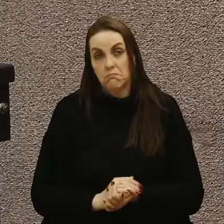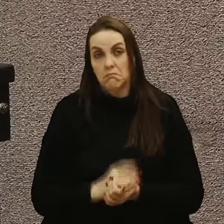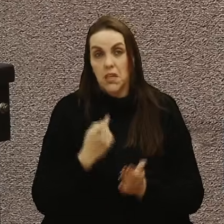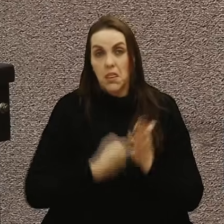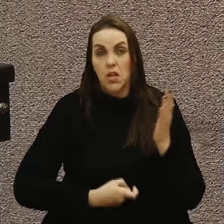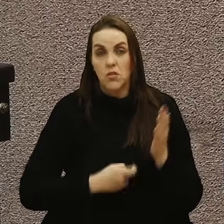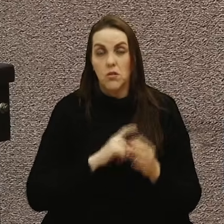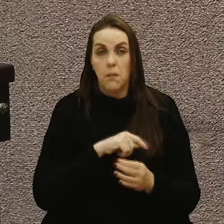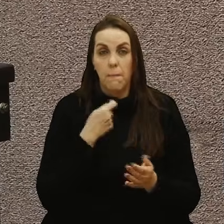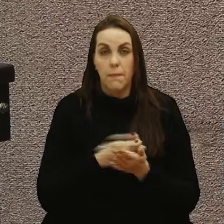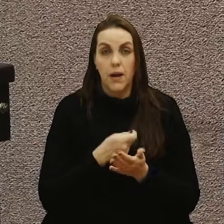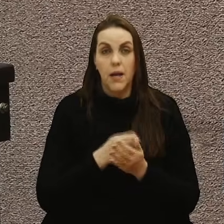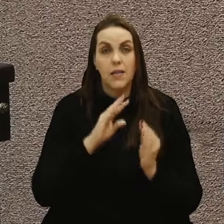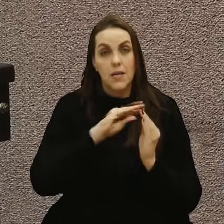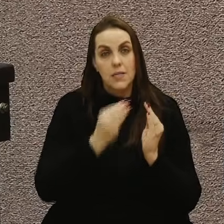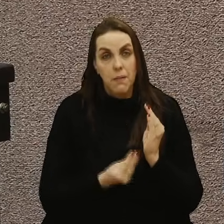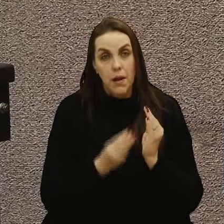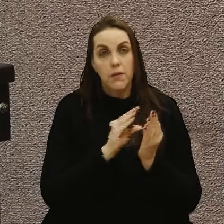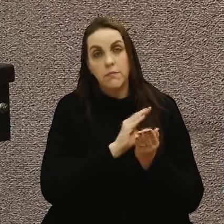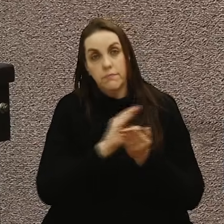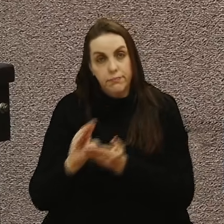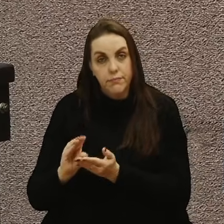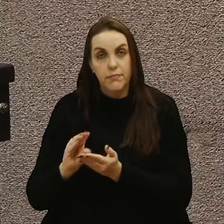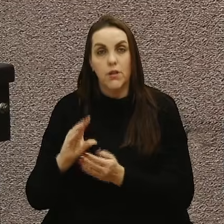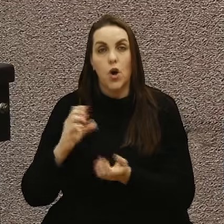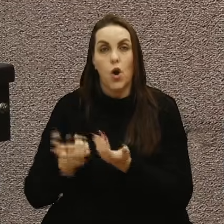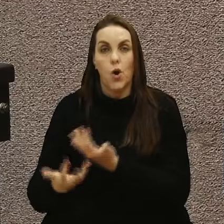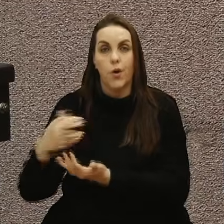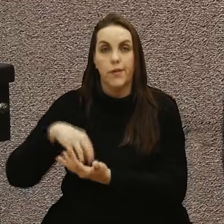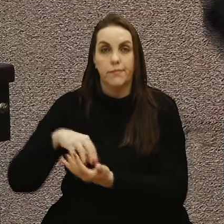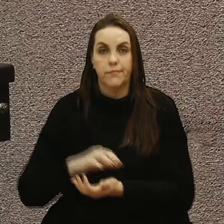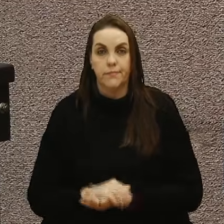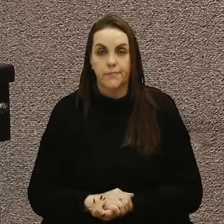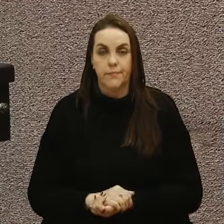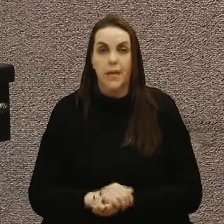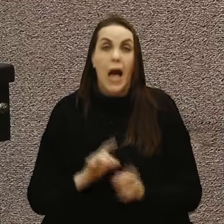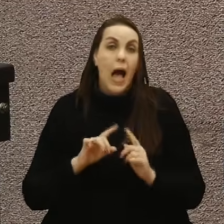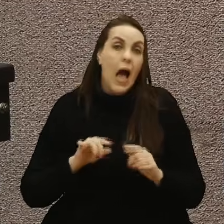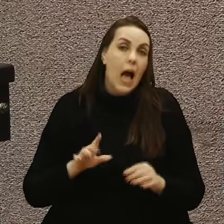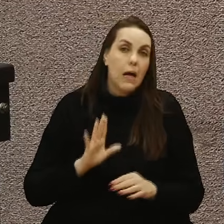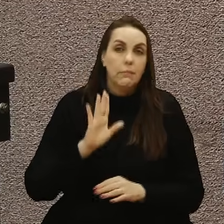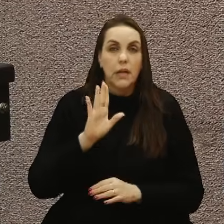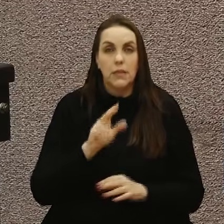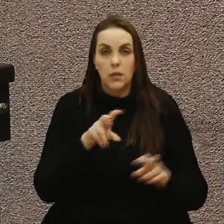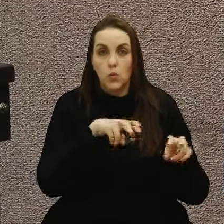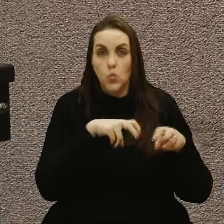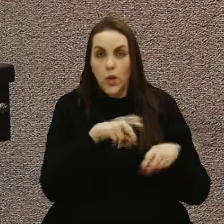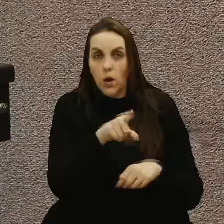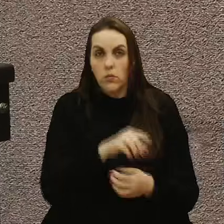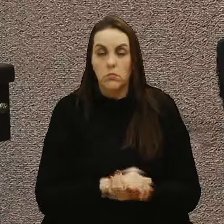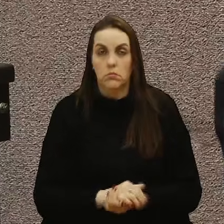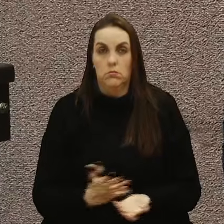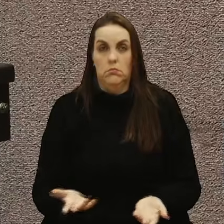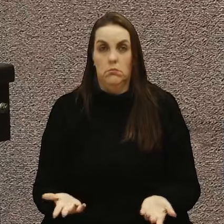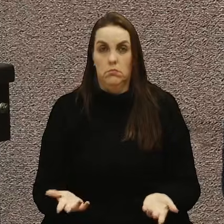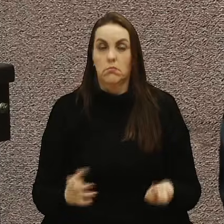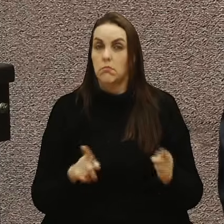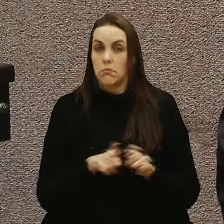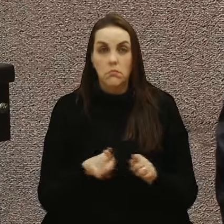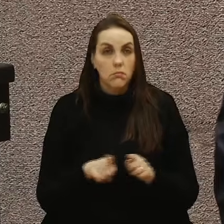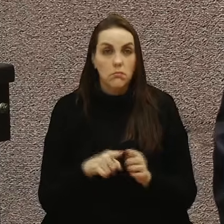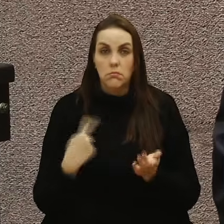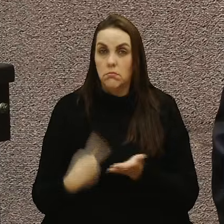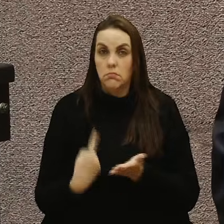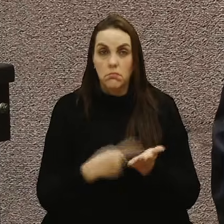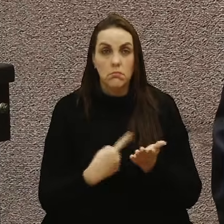depois o SAMAI repassa para a Codeca. Mas e lá na questão rural? Na questão rural, faz um acordo com a